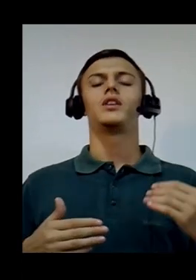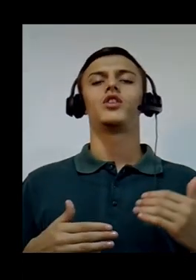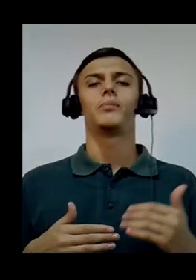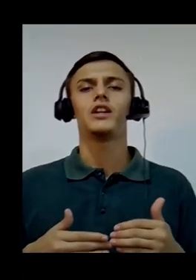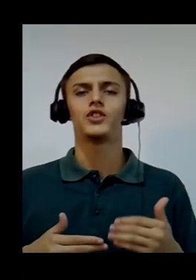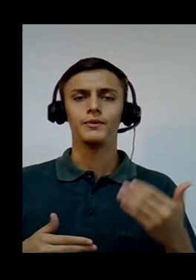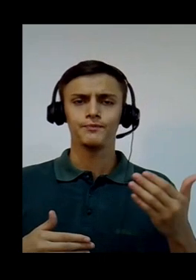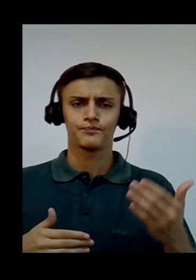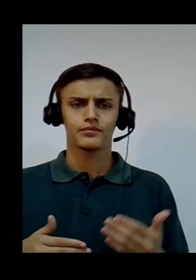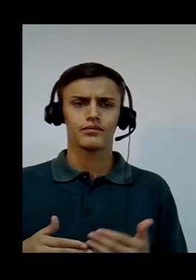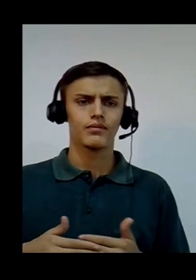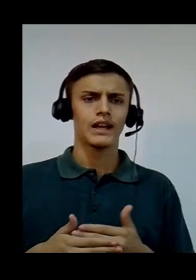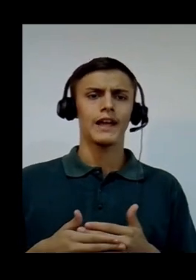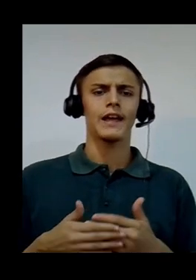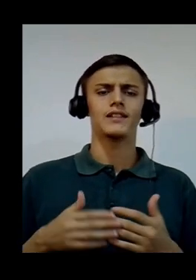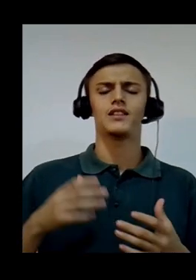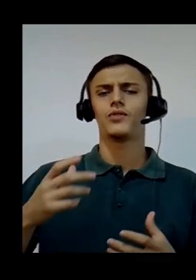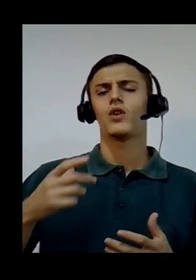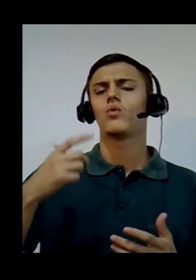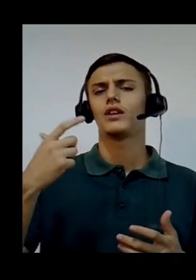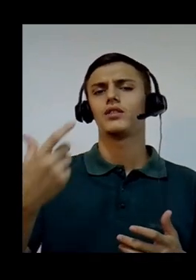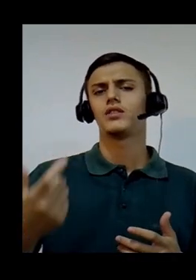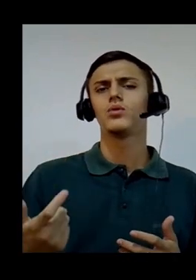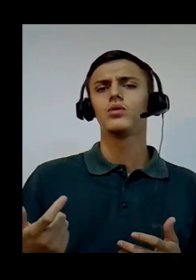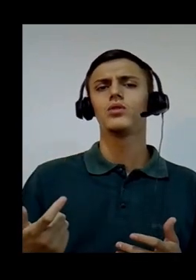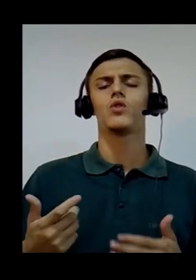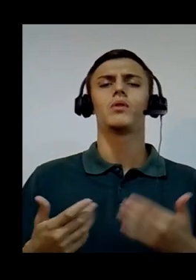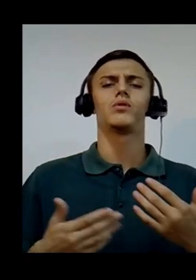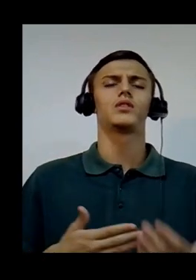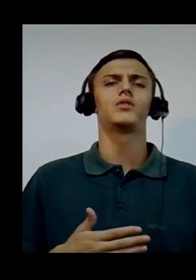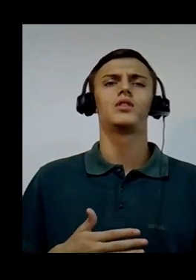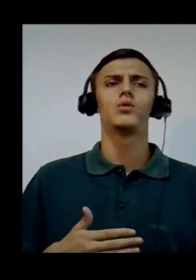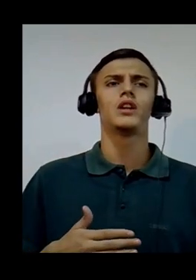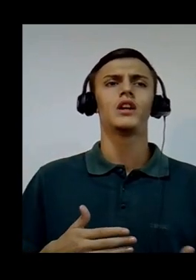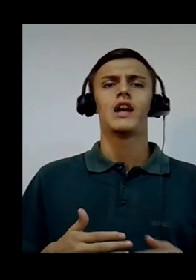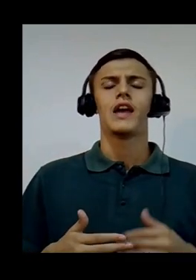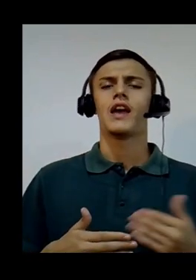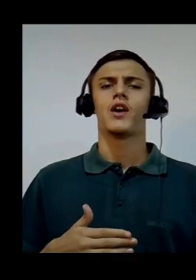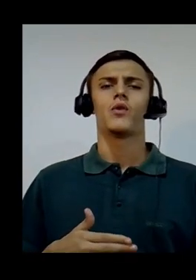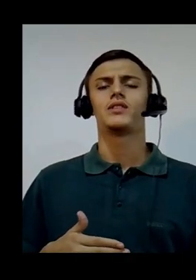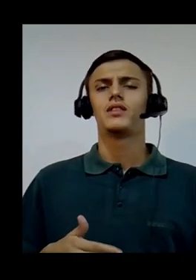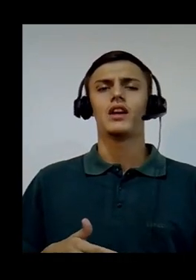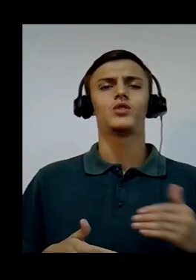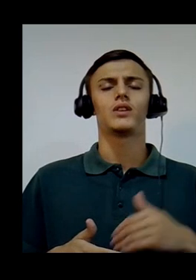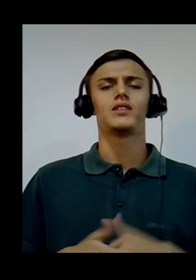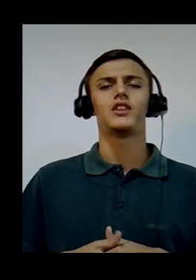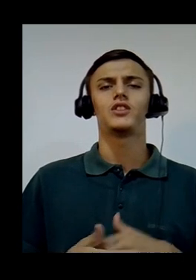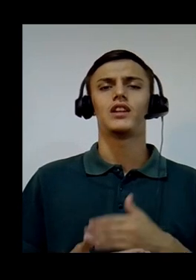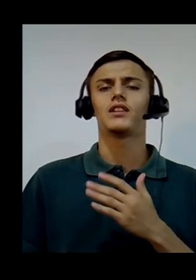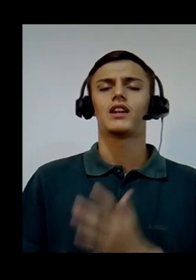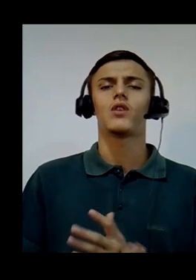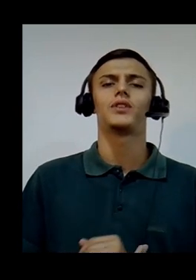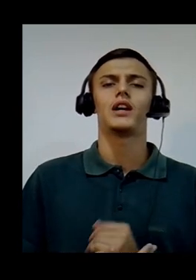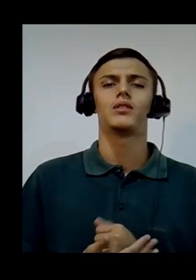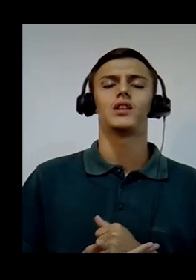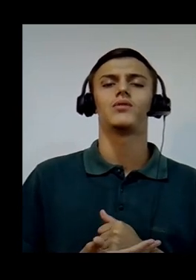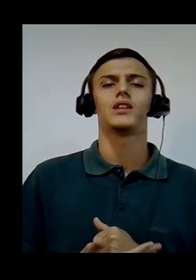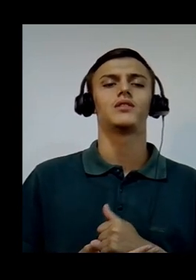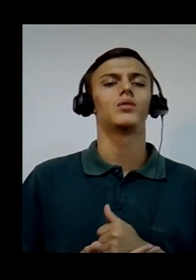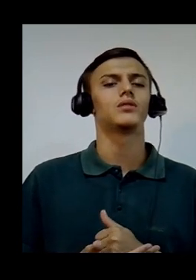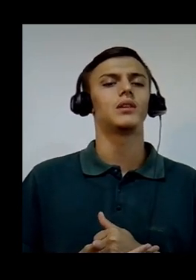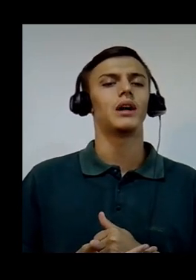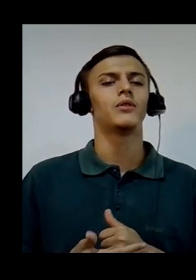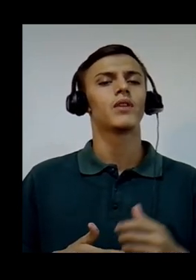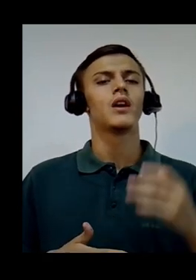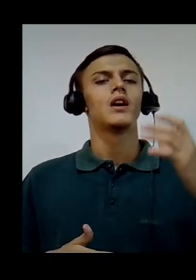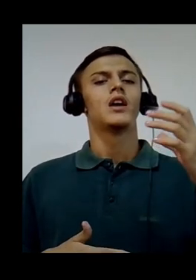falou anteriormente, né. Se tiver algum ato inseguro, alguma condição insegura, um acidente, tem que entrar em contato ali e